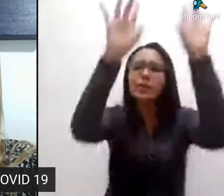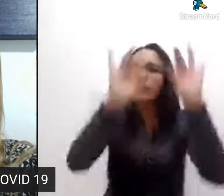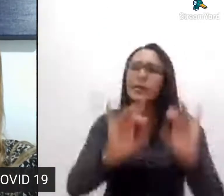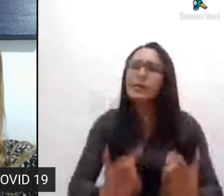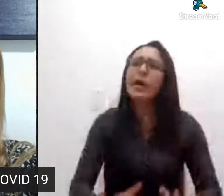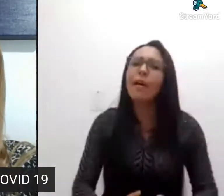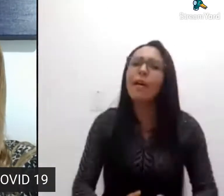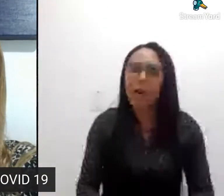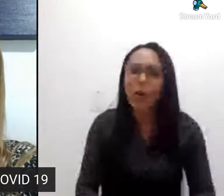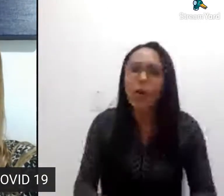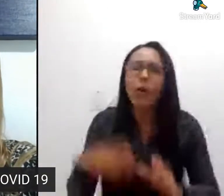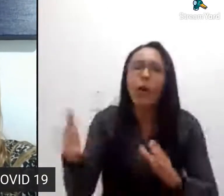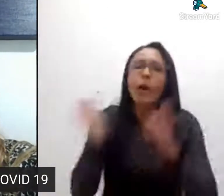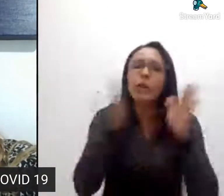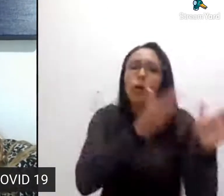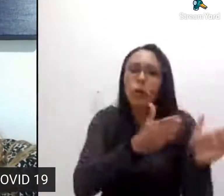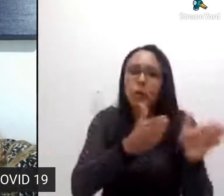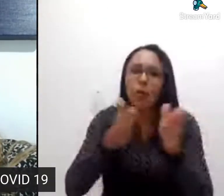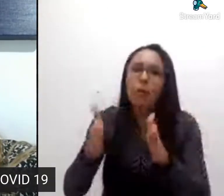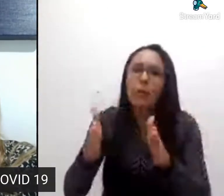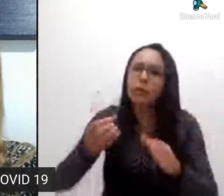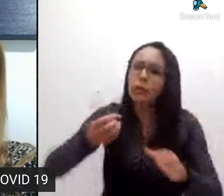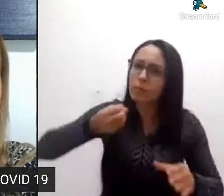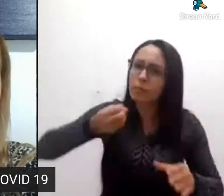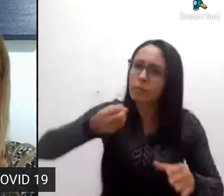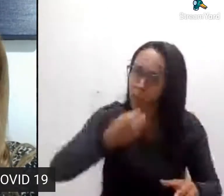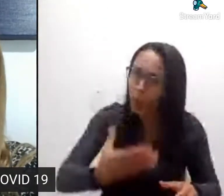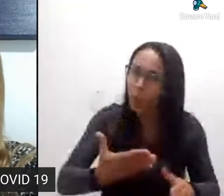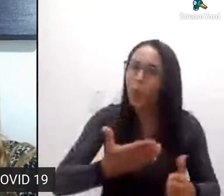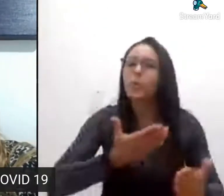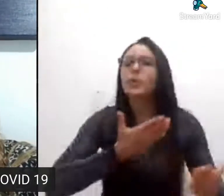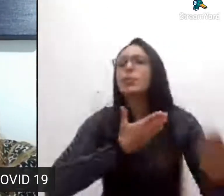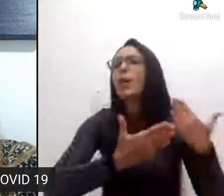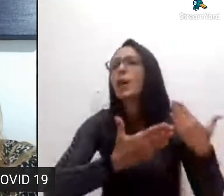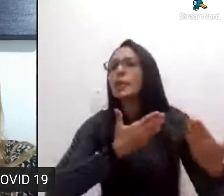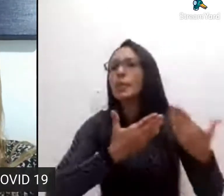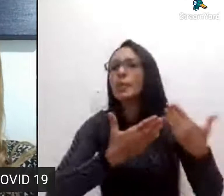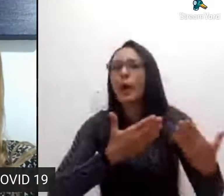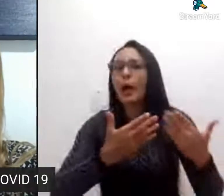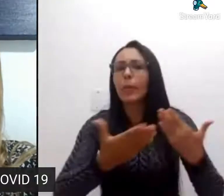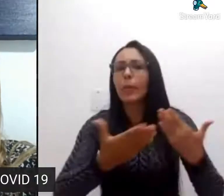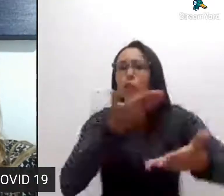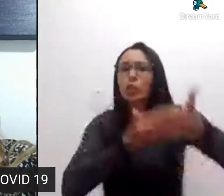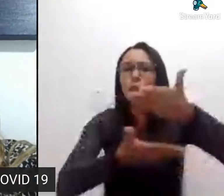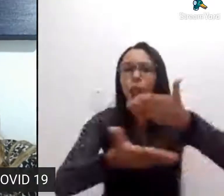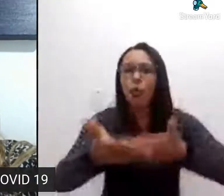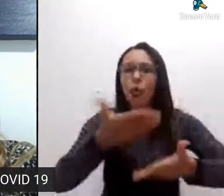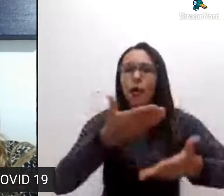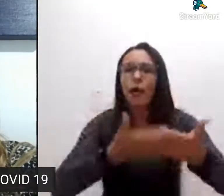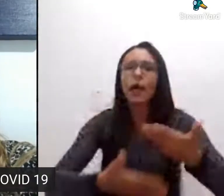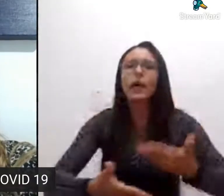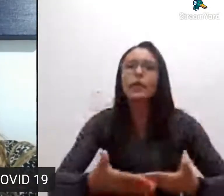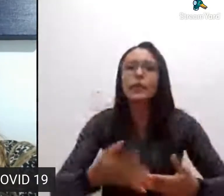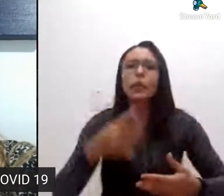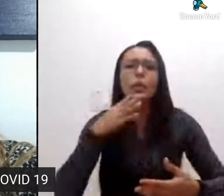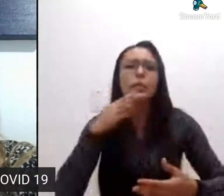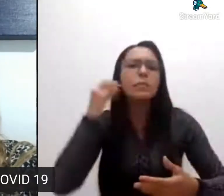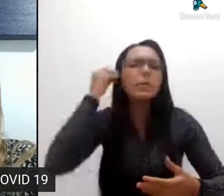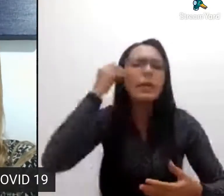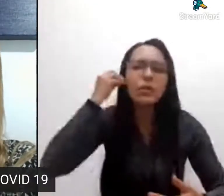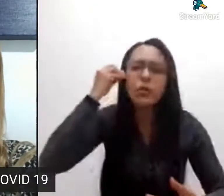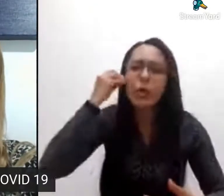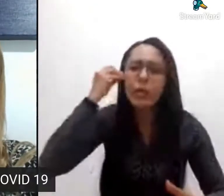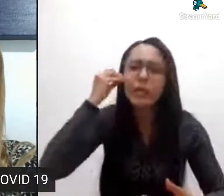né? Um momento muito bom de bate-papo, de troca de conhecimento, de troca de experiências, de